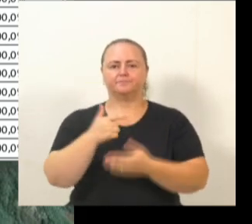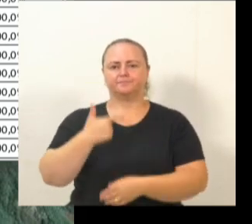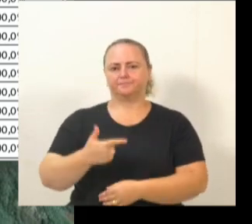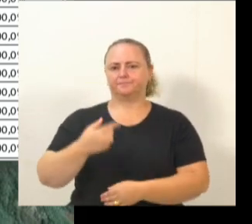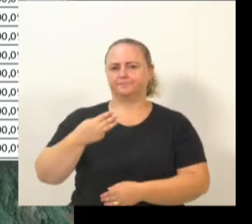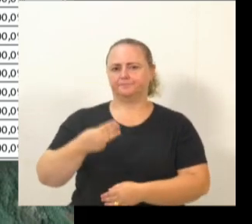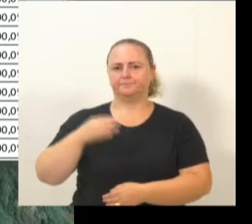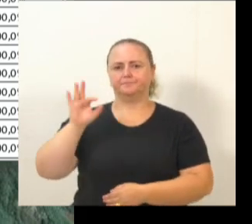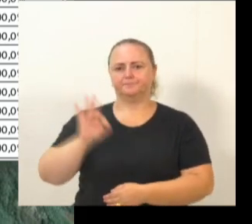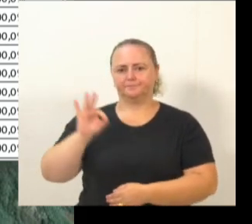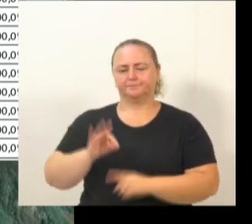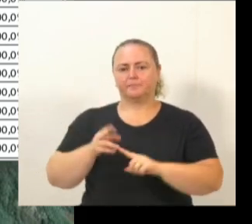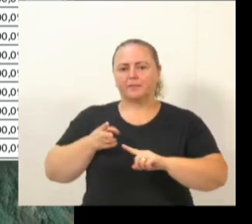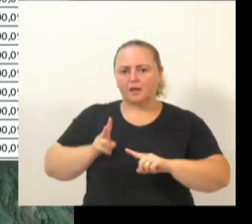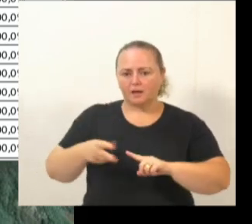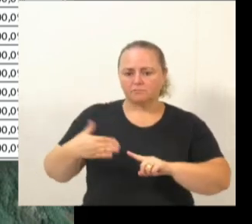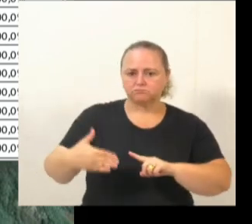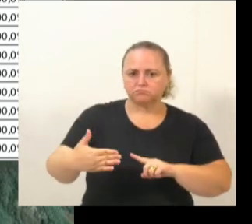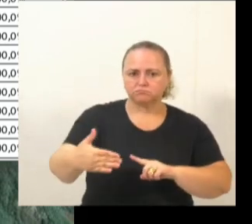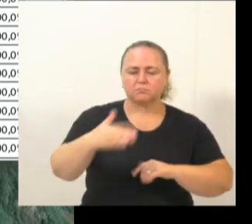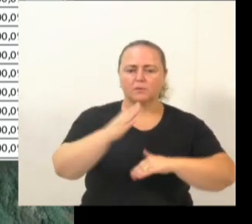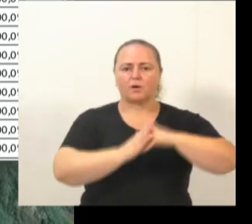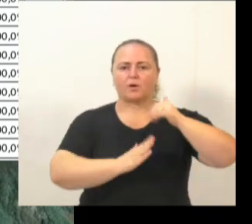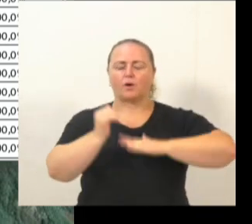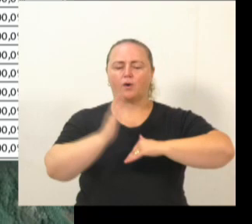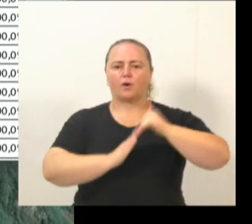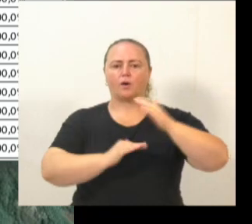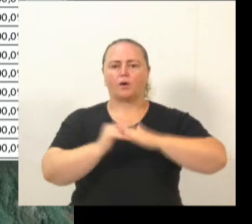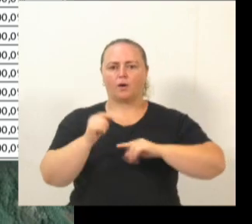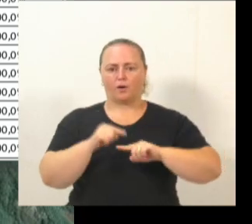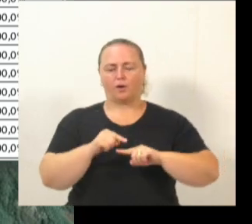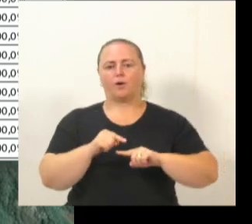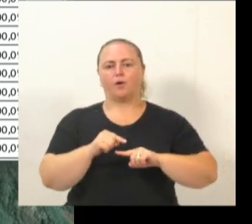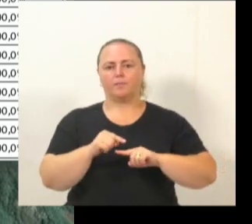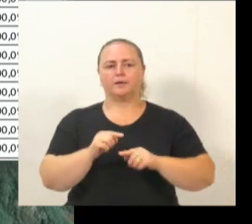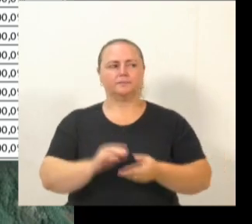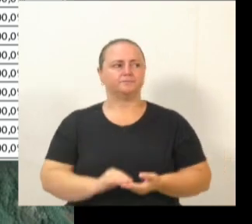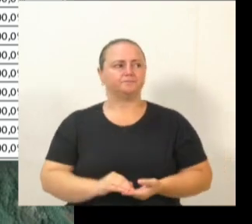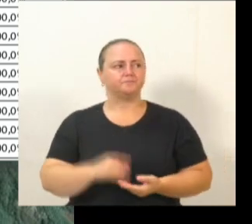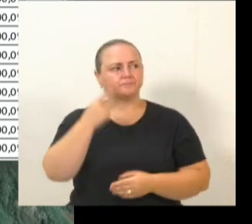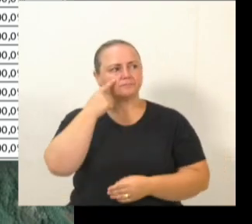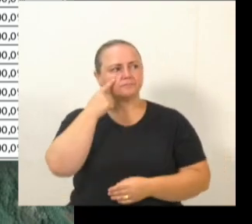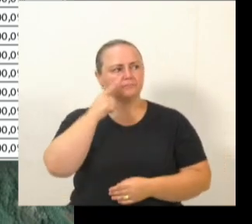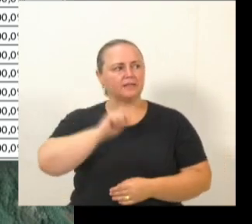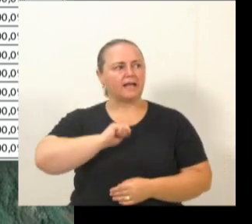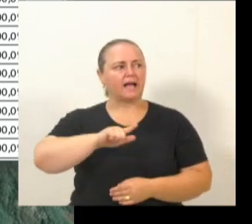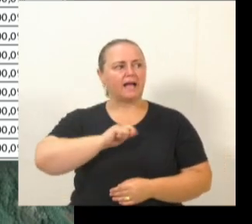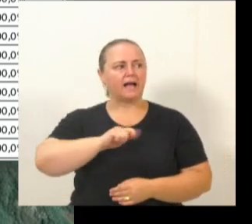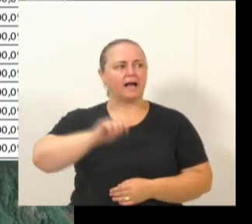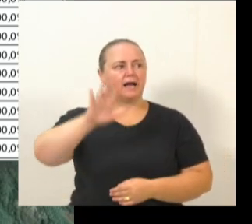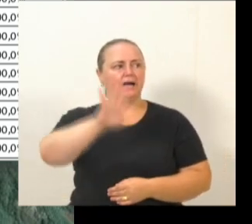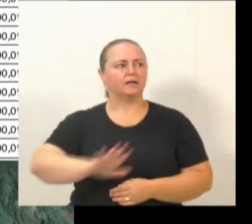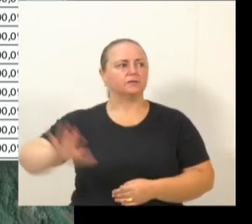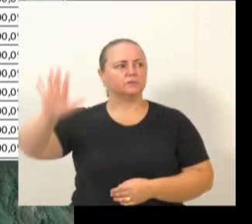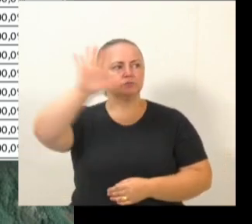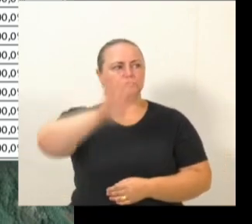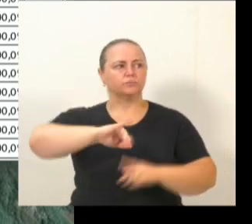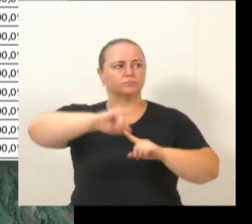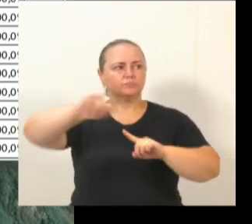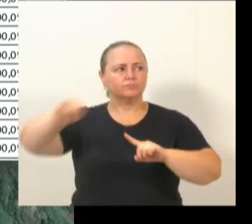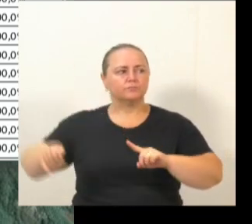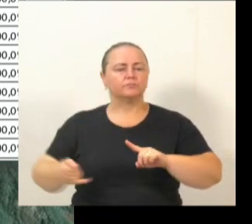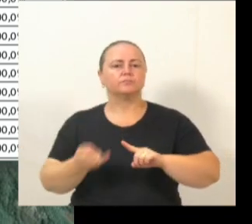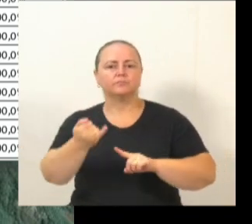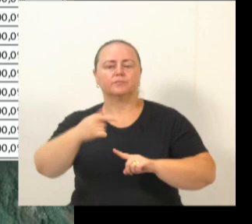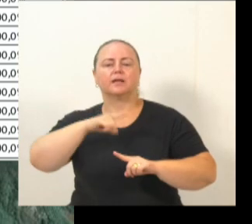e seguiria com as obras da concessionária, como se fosse toda essa região em azul, aproveitando as 2 estações de tratamento que